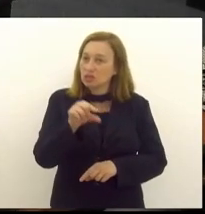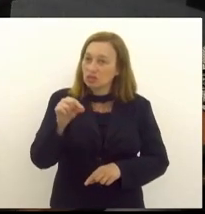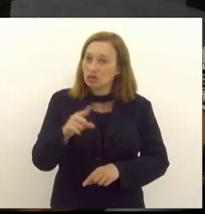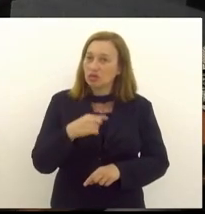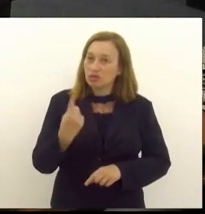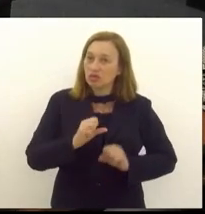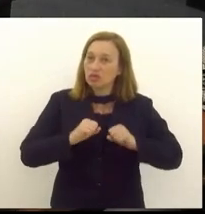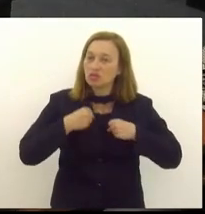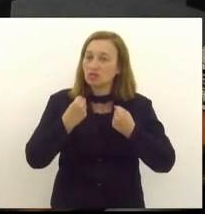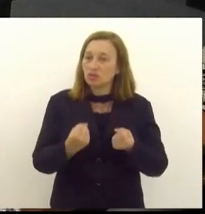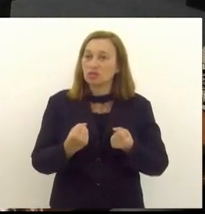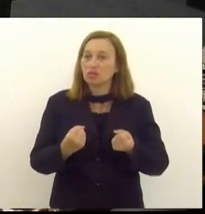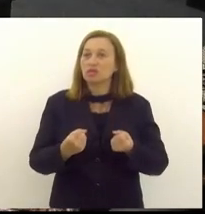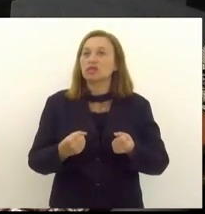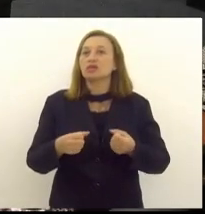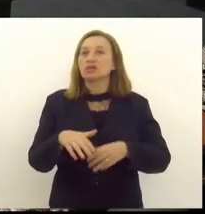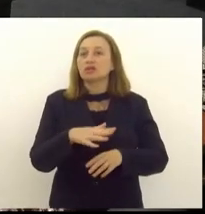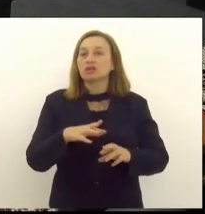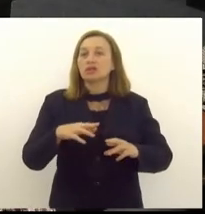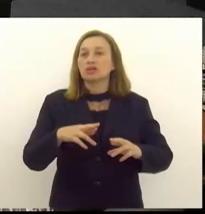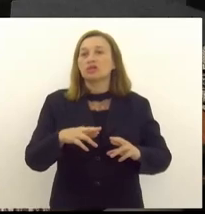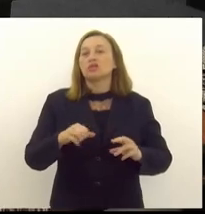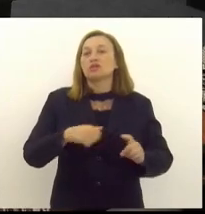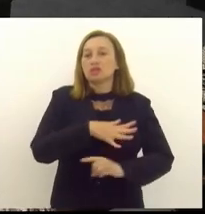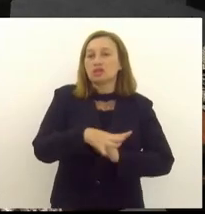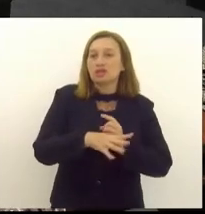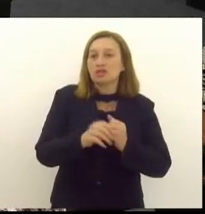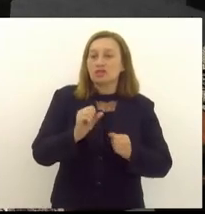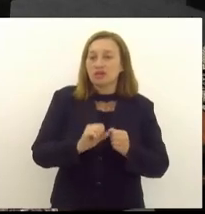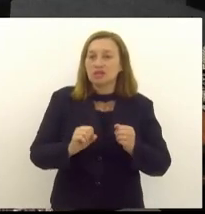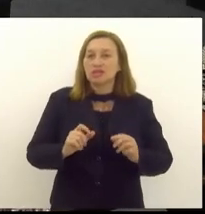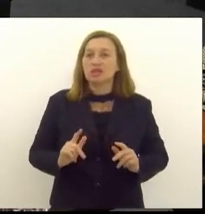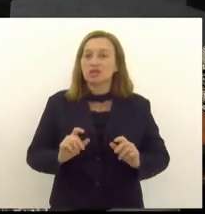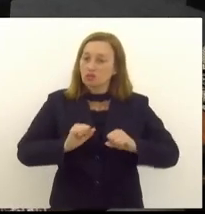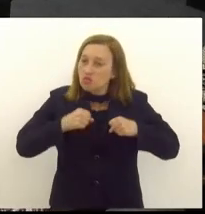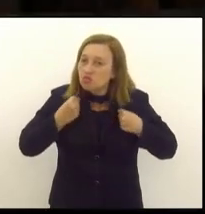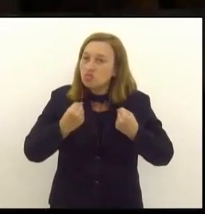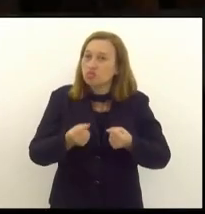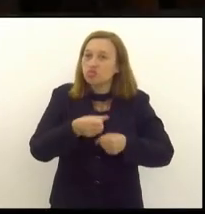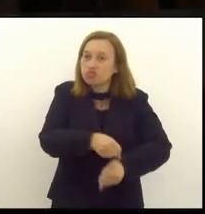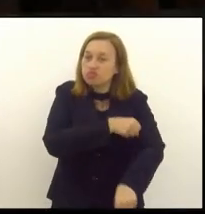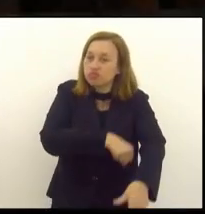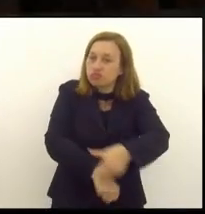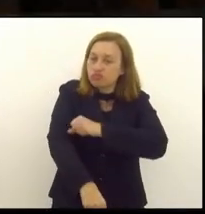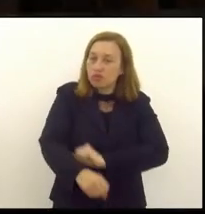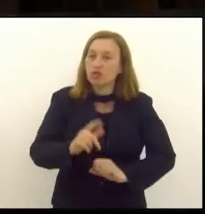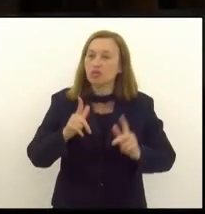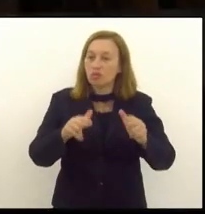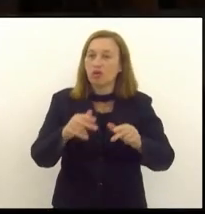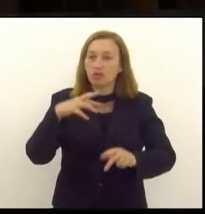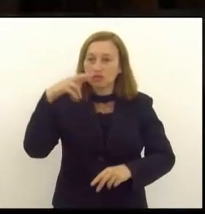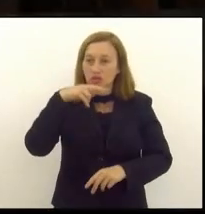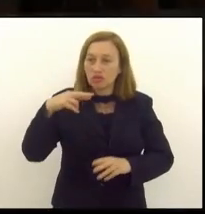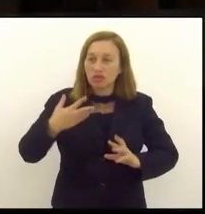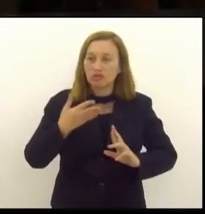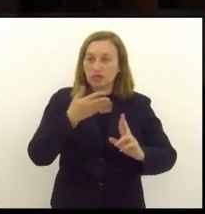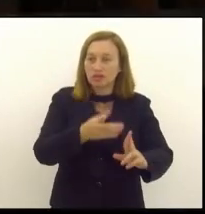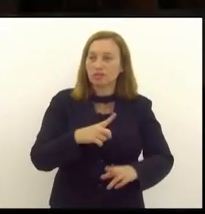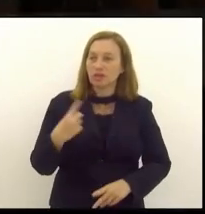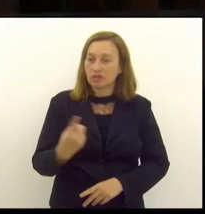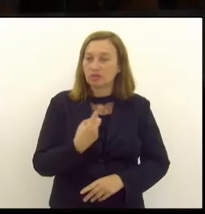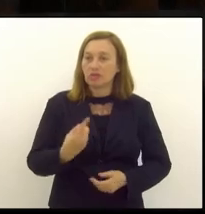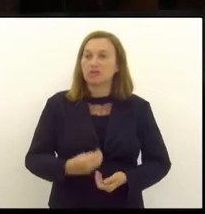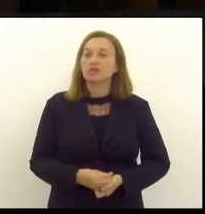nos dedicar às causas sociais, possamos fazer com a mesma garra que Tiradentes fez e que hoje é referência para todos nós.